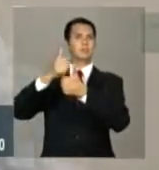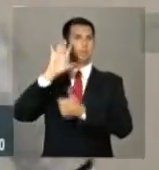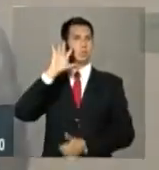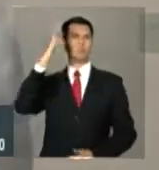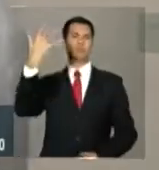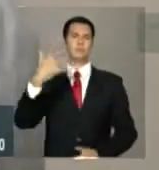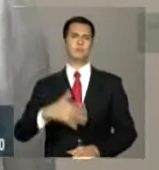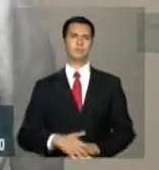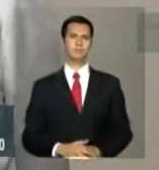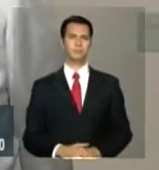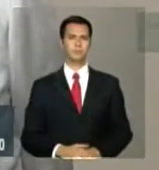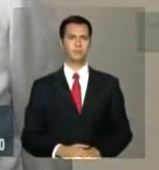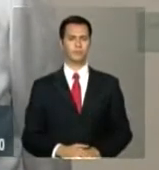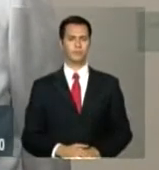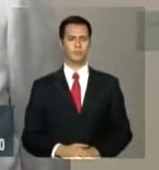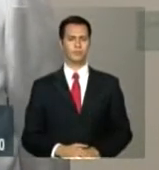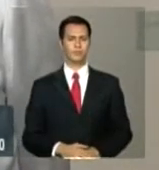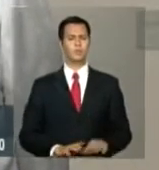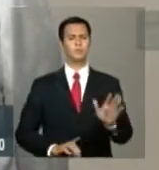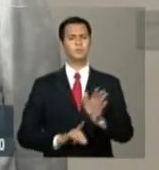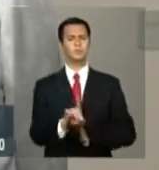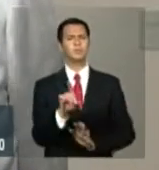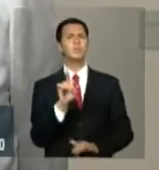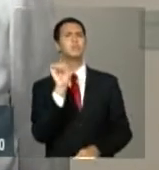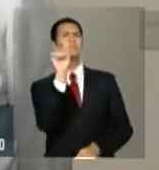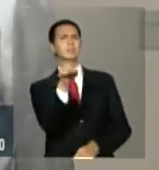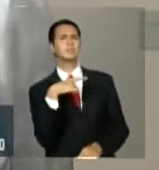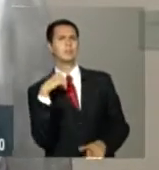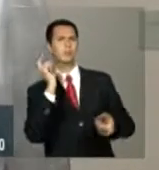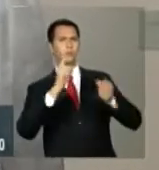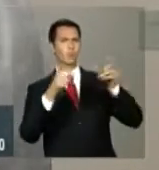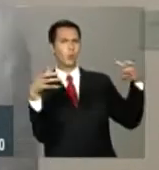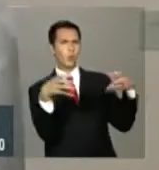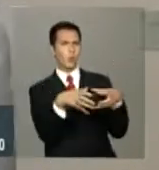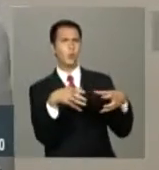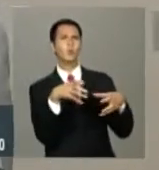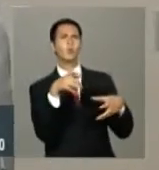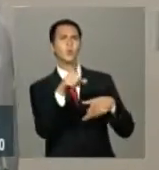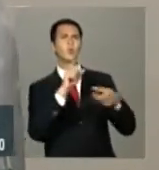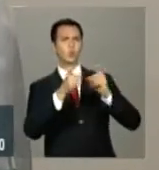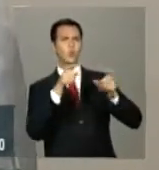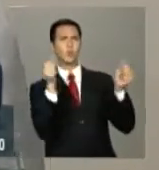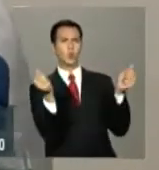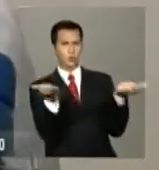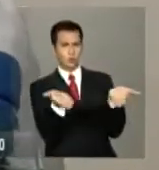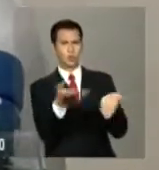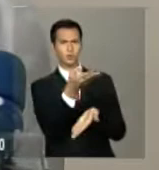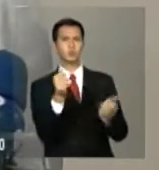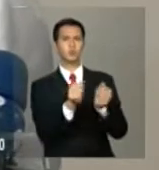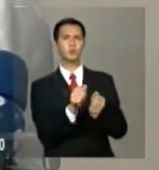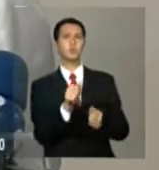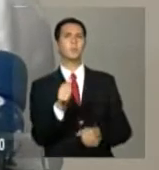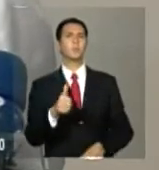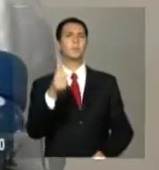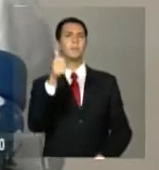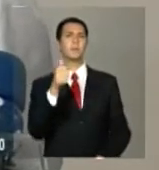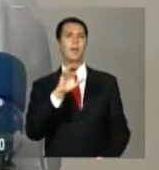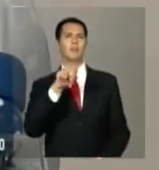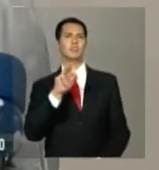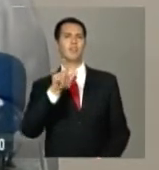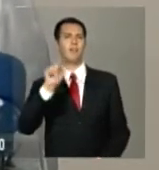Merkel. A senhora percebeu essa mudança, de alguma evolução nessa Eu percebi uma grande preocupação da chanceler e